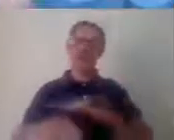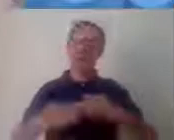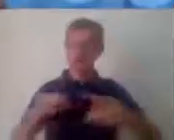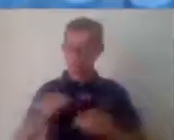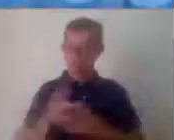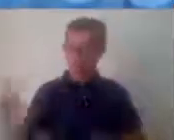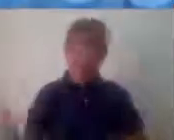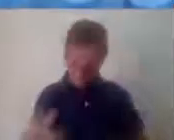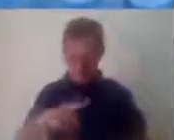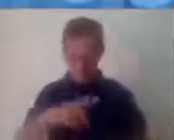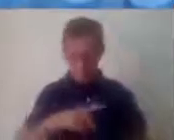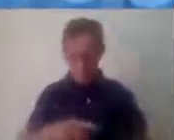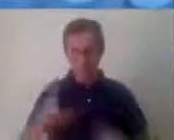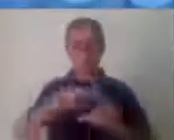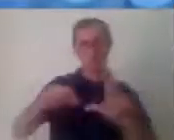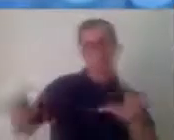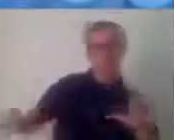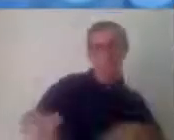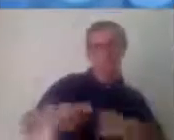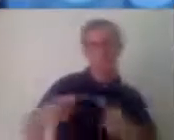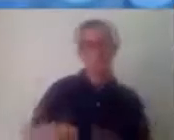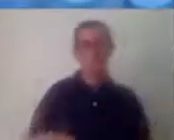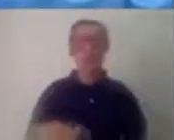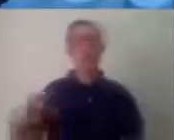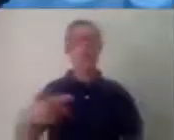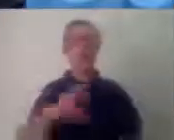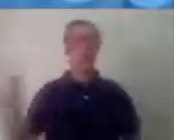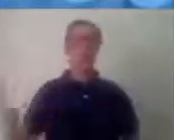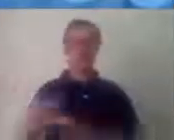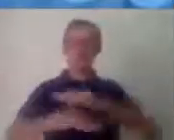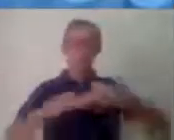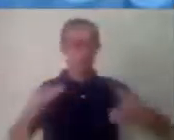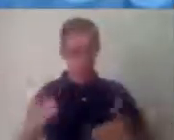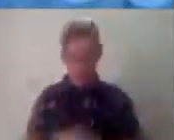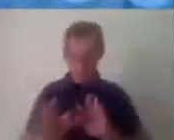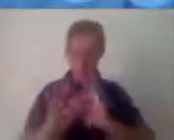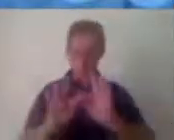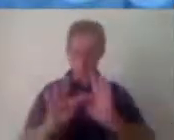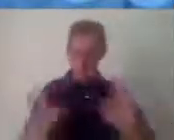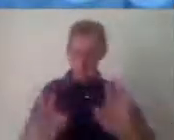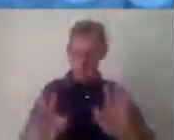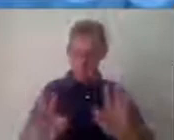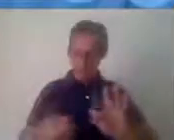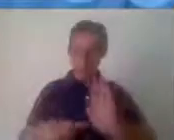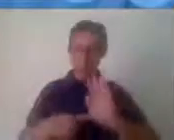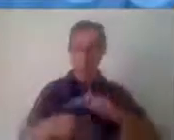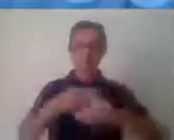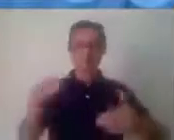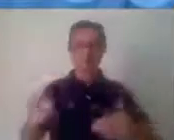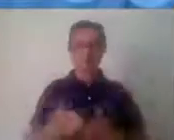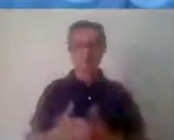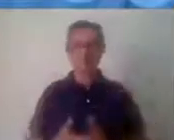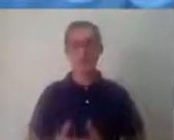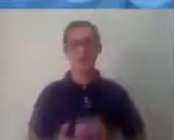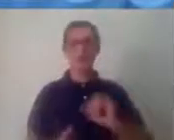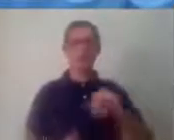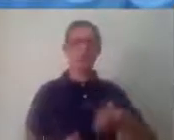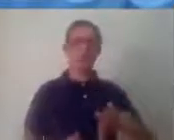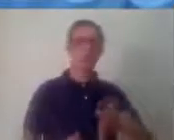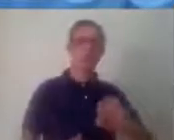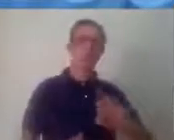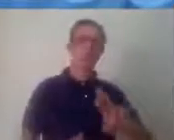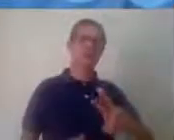de todos. Então, você tem lá um gráfico e vai ser o maior valor que a função vai assumir em todo o intervalo.